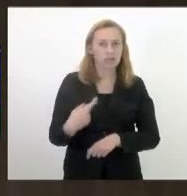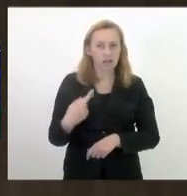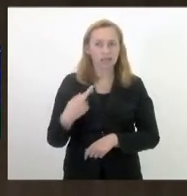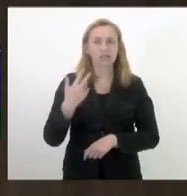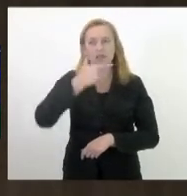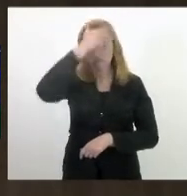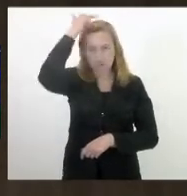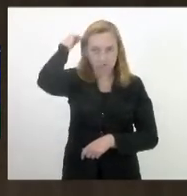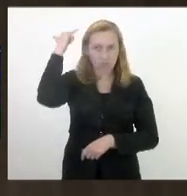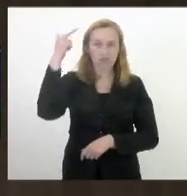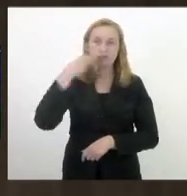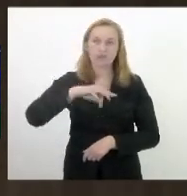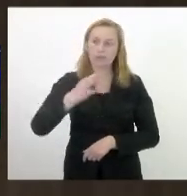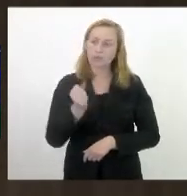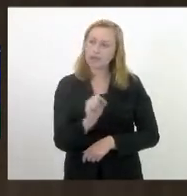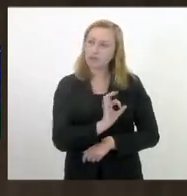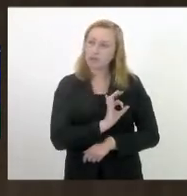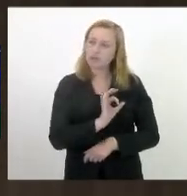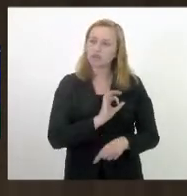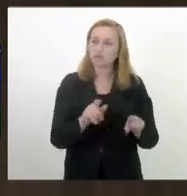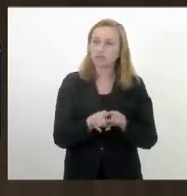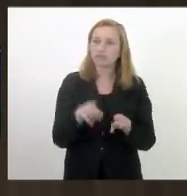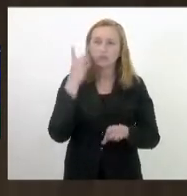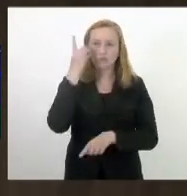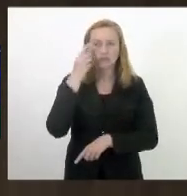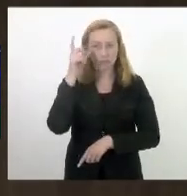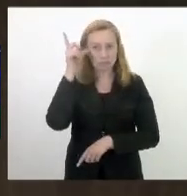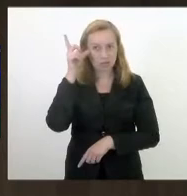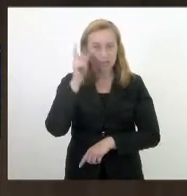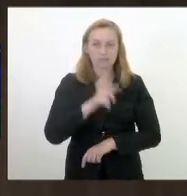Marta Rocha, deputada Lucinha,